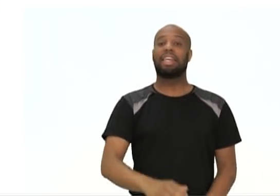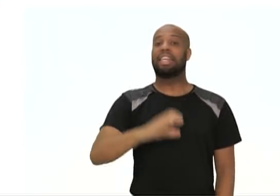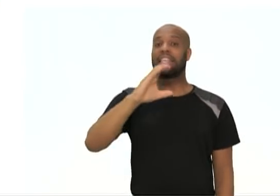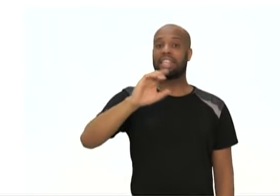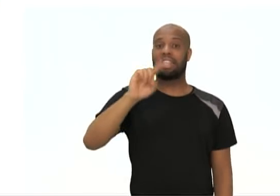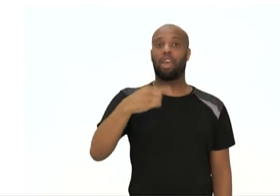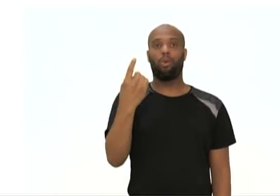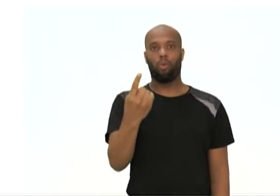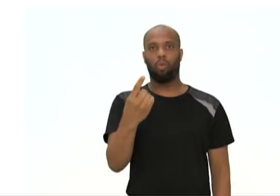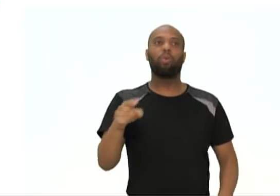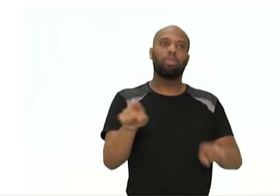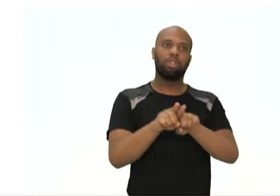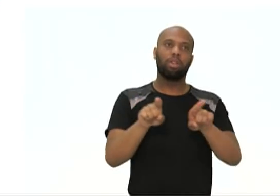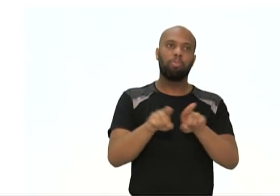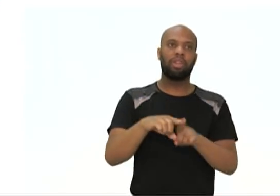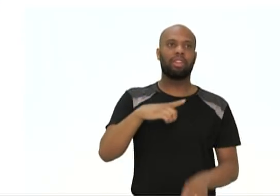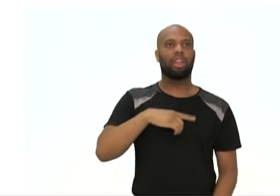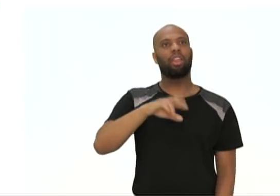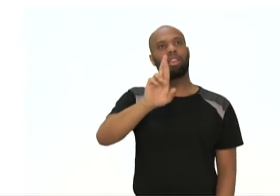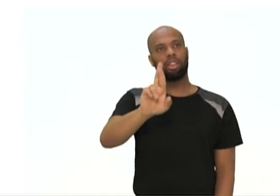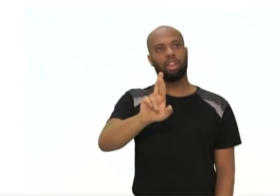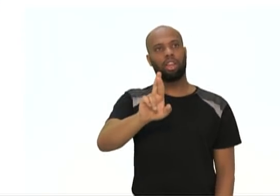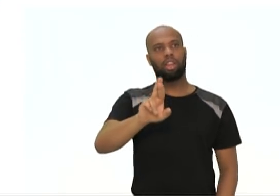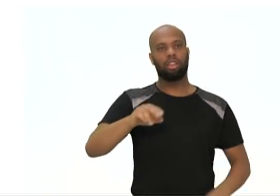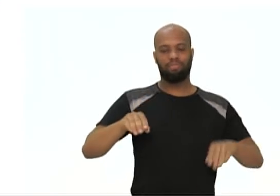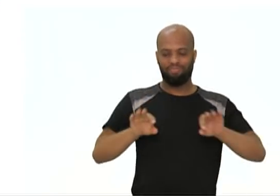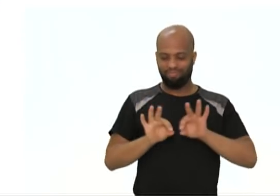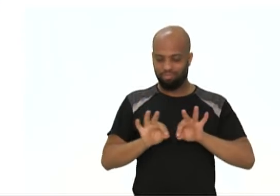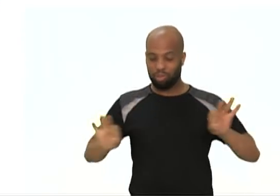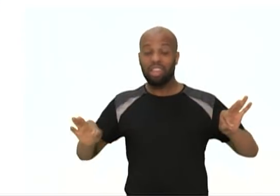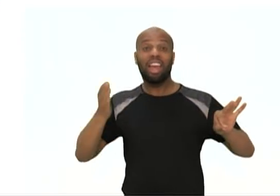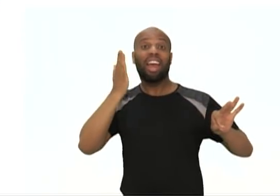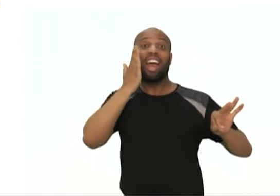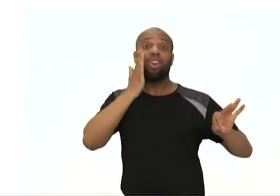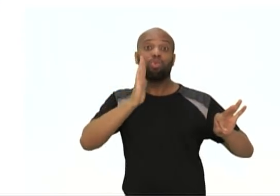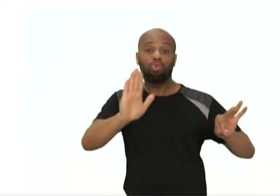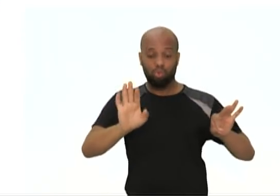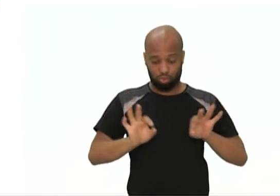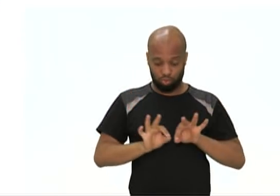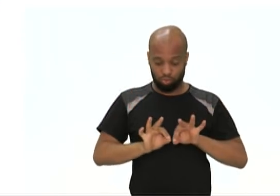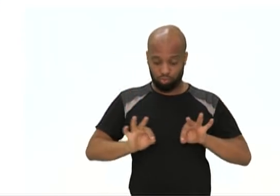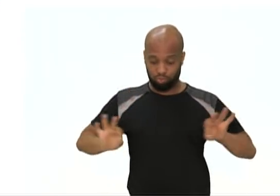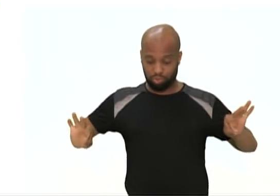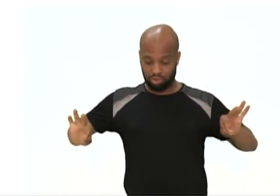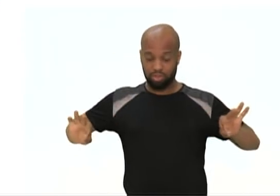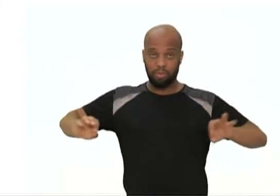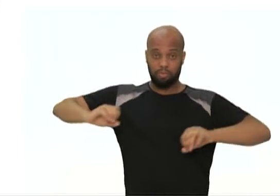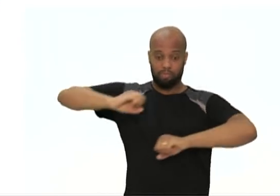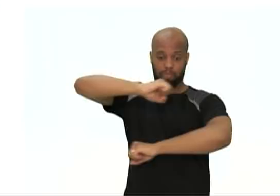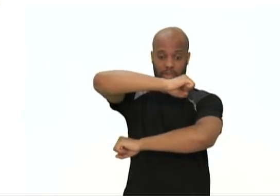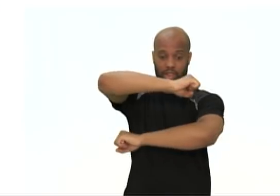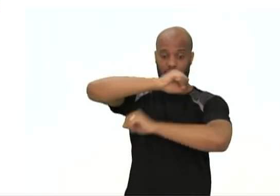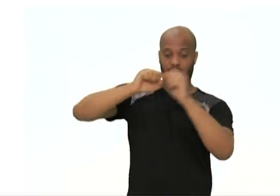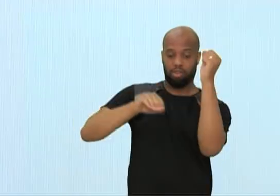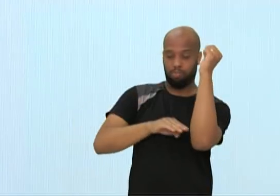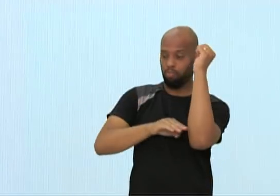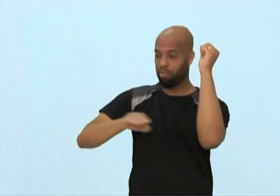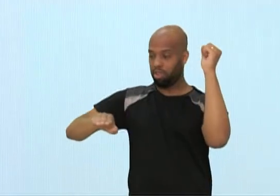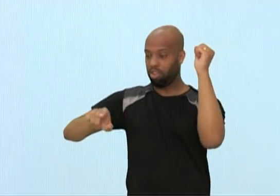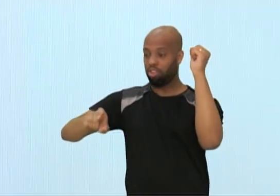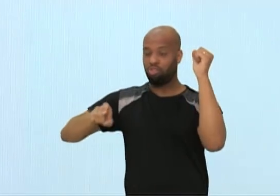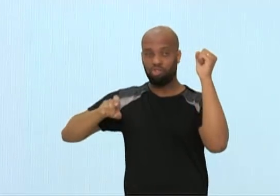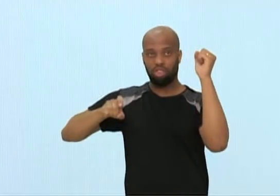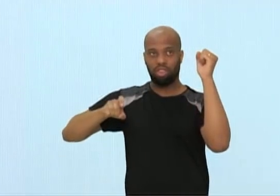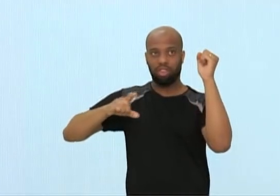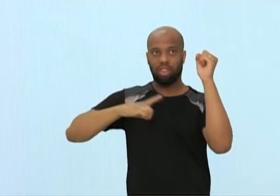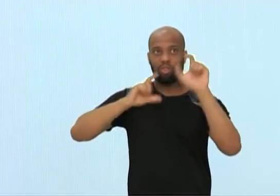1 e a diretriz está aqui, ó. É importante você visualizar essa diretriz, ela é paralela ao eixo x. Então,